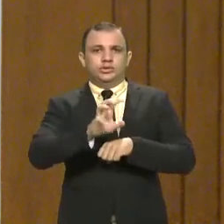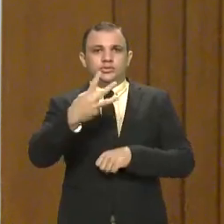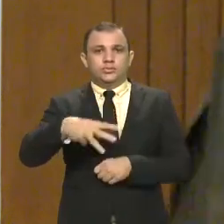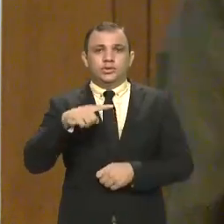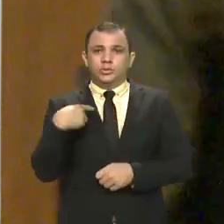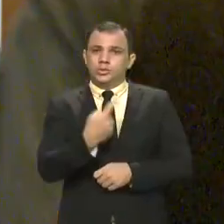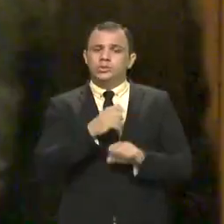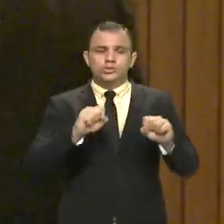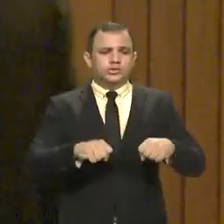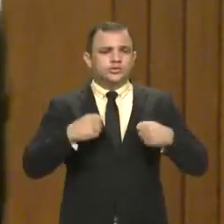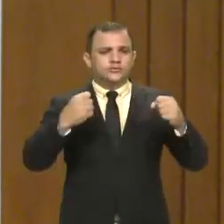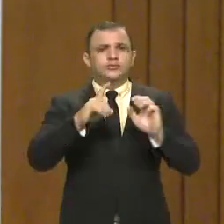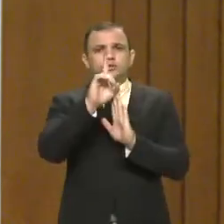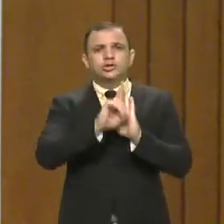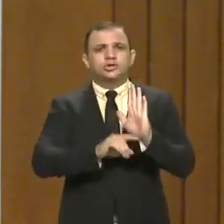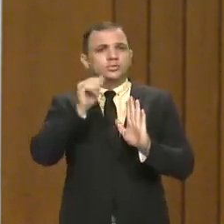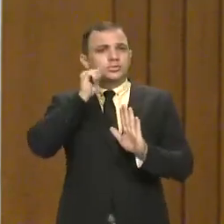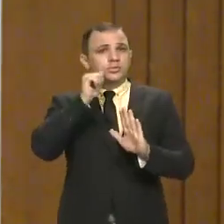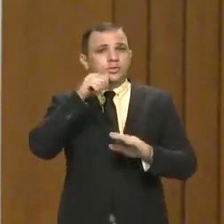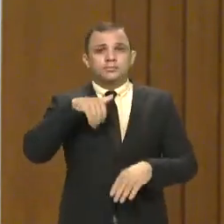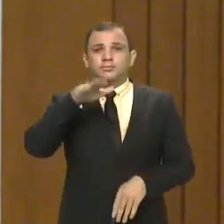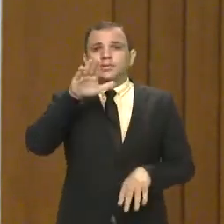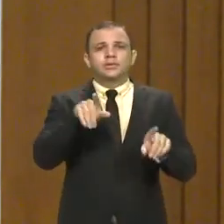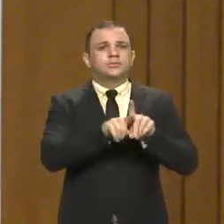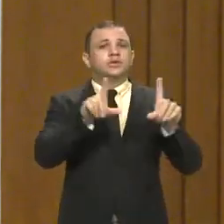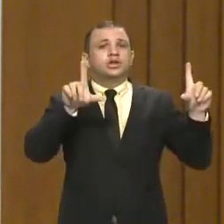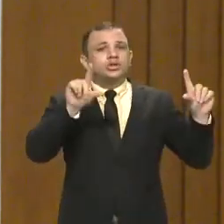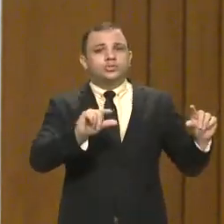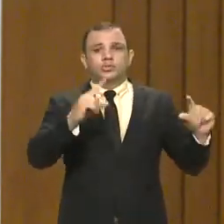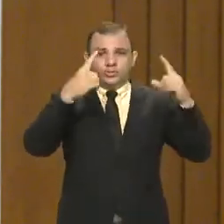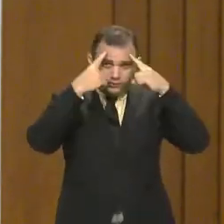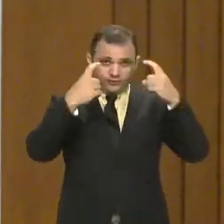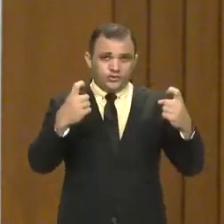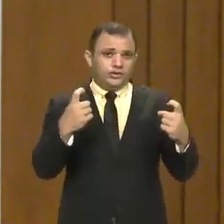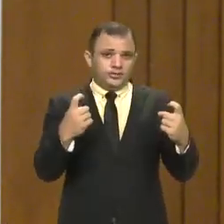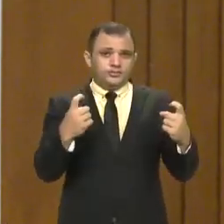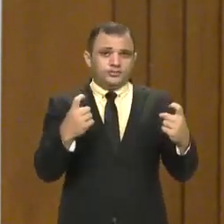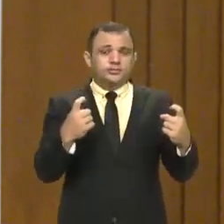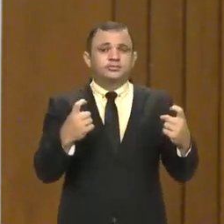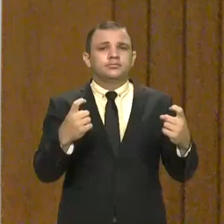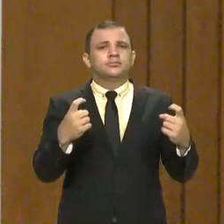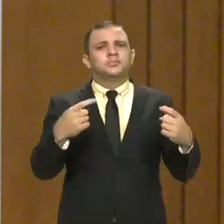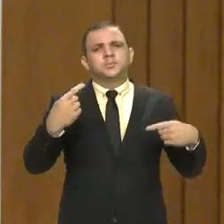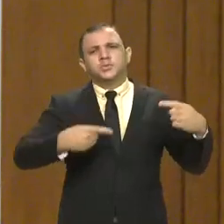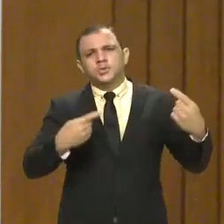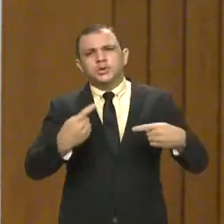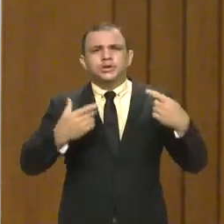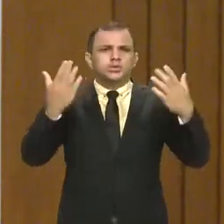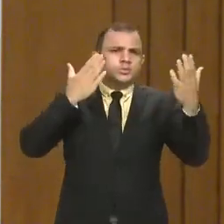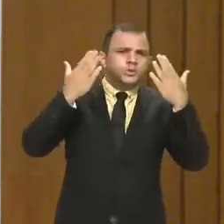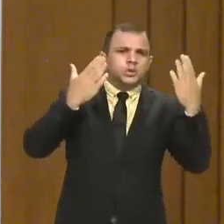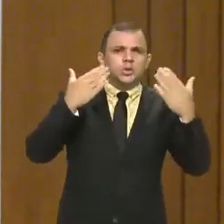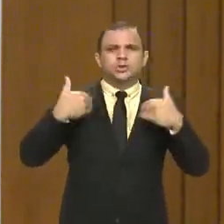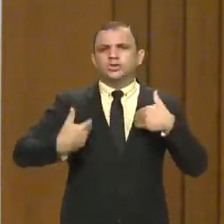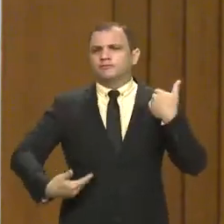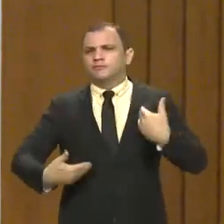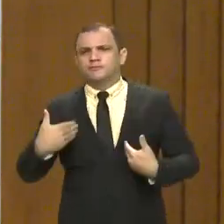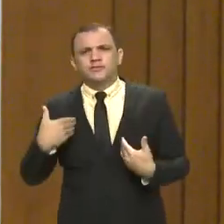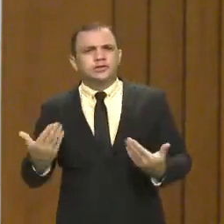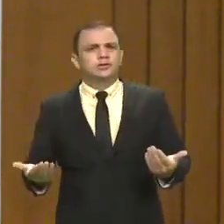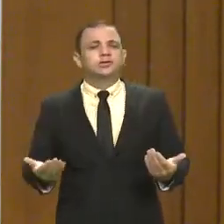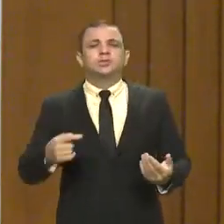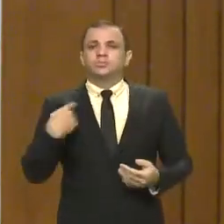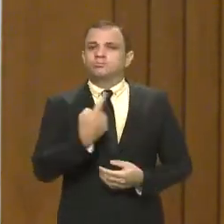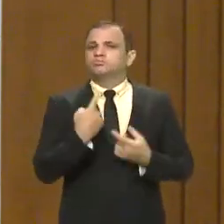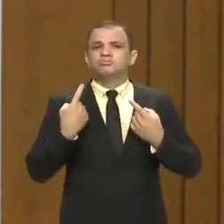de todas nós mulheres, por menos violência, seja ela política, seja ela psicológica, seja ela física, combatemos todo e